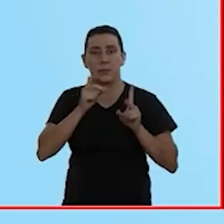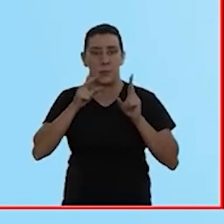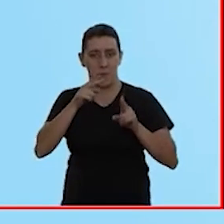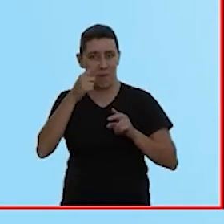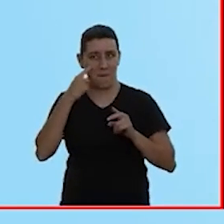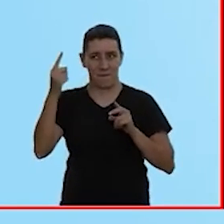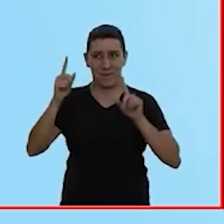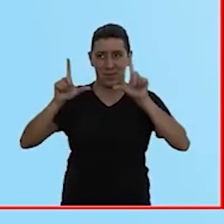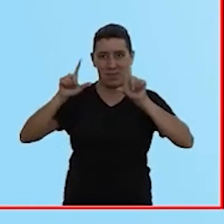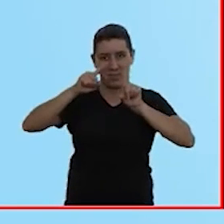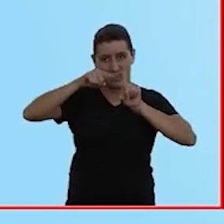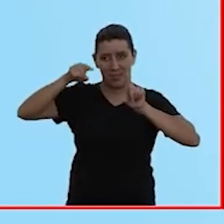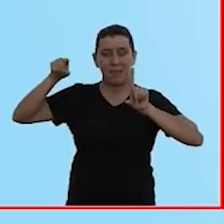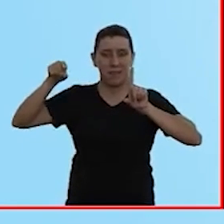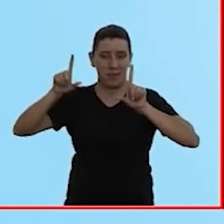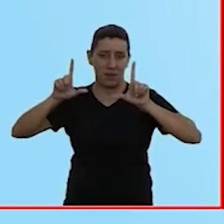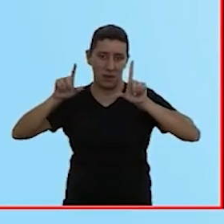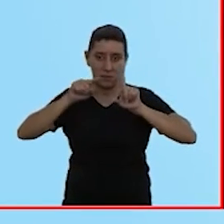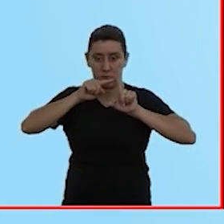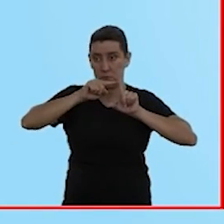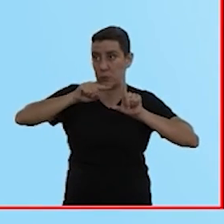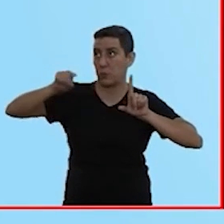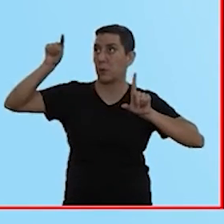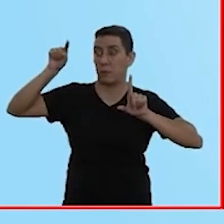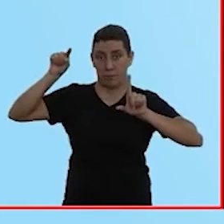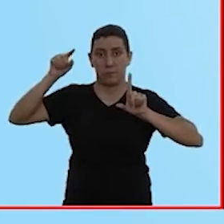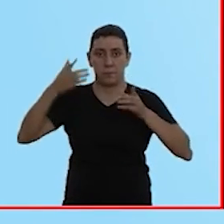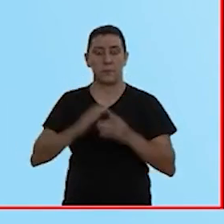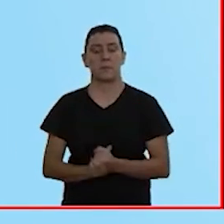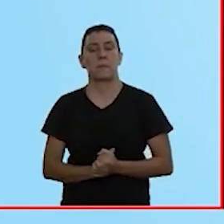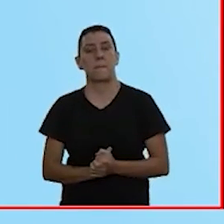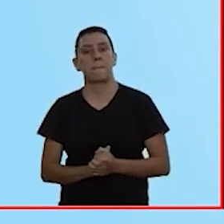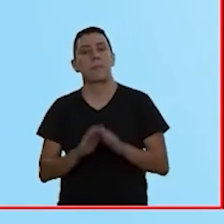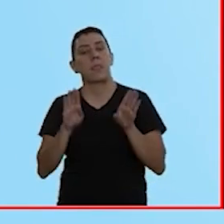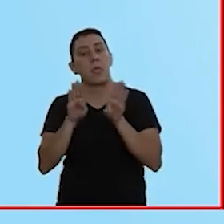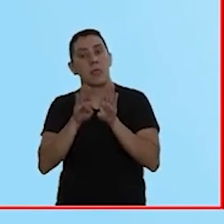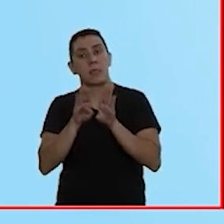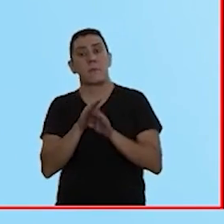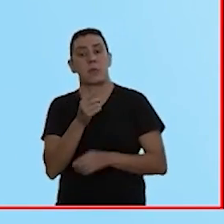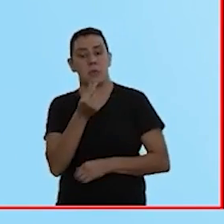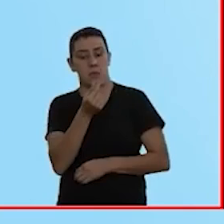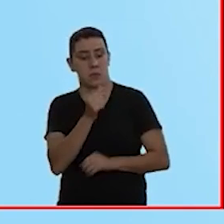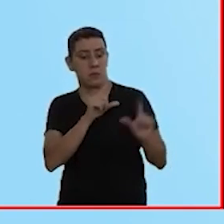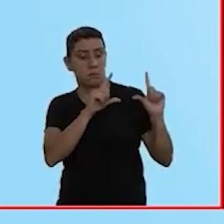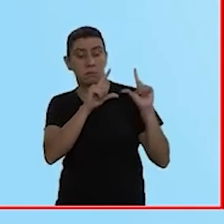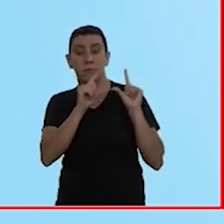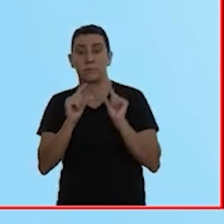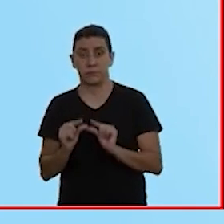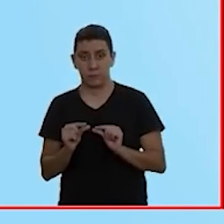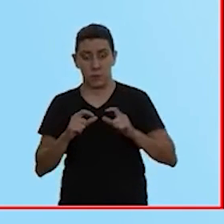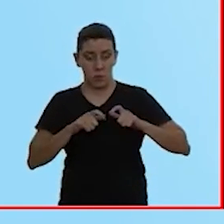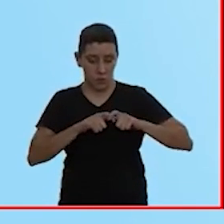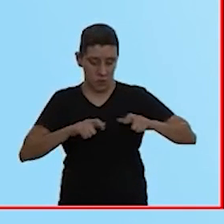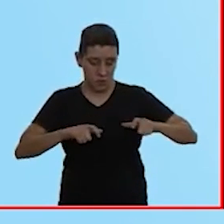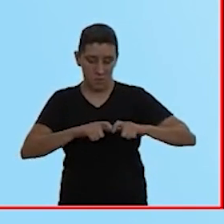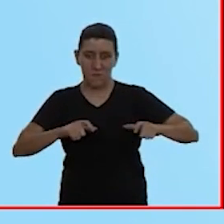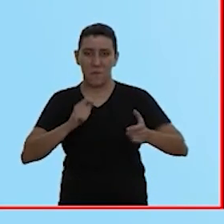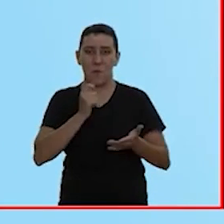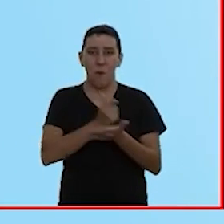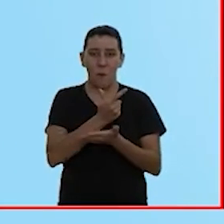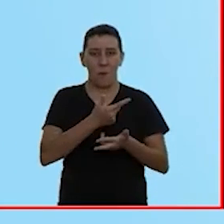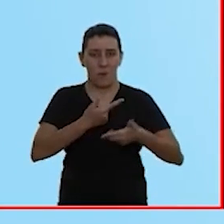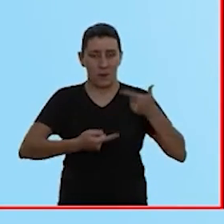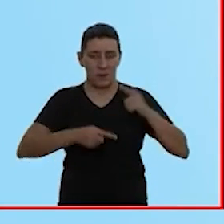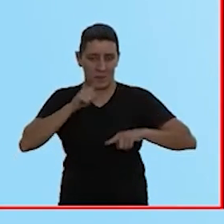no gráfico aí de um crescimento exponencial da energia solar basicamente a queda de preço nos módulos fotovoltaicos e